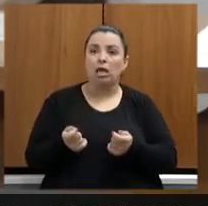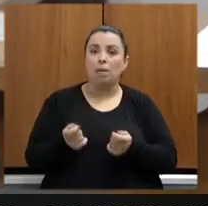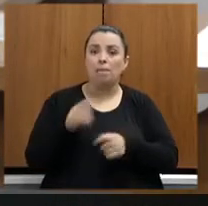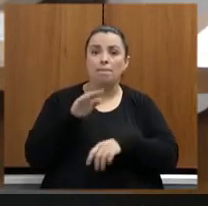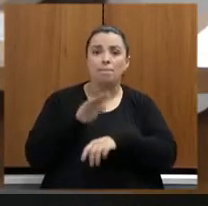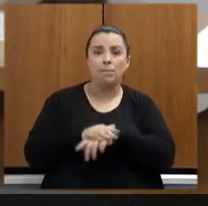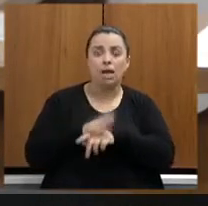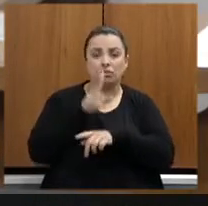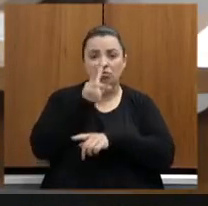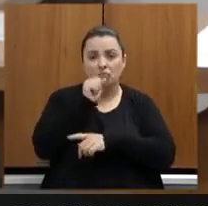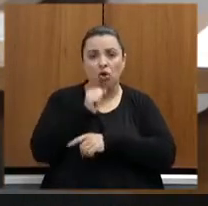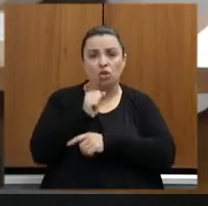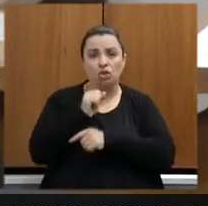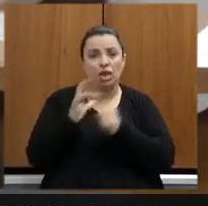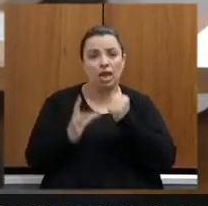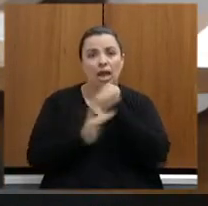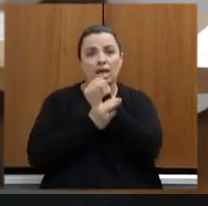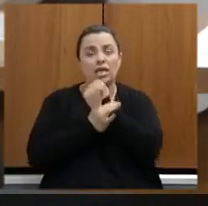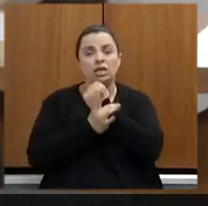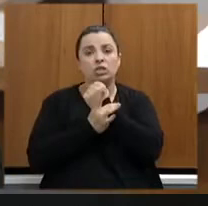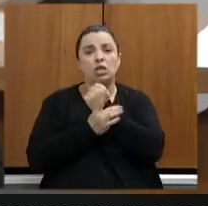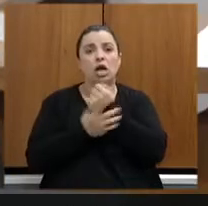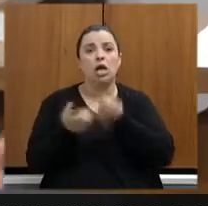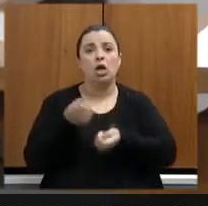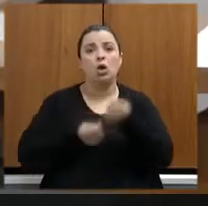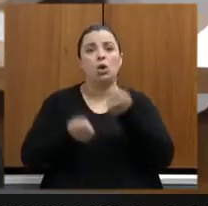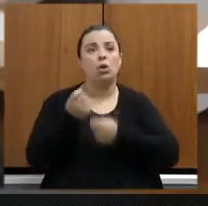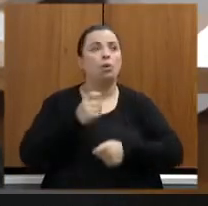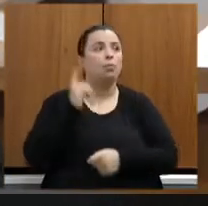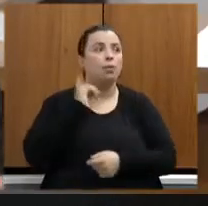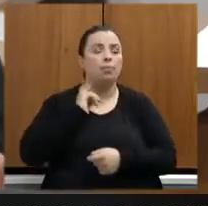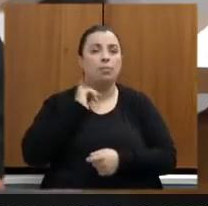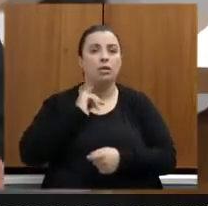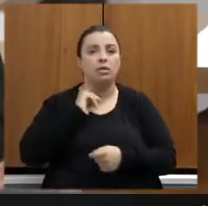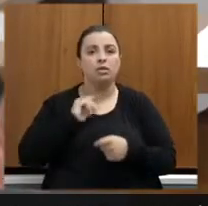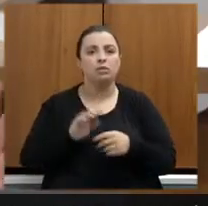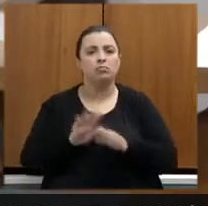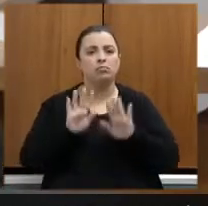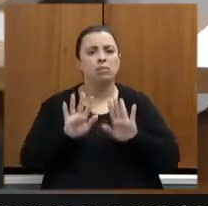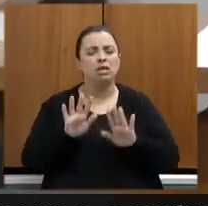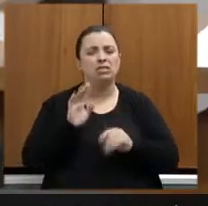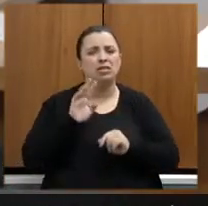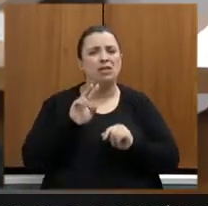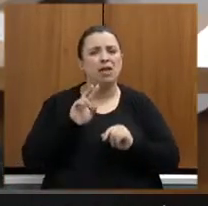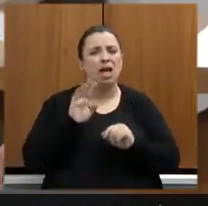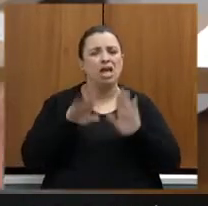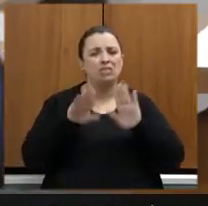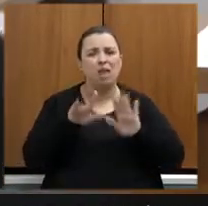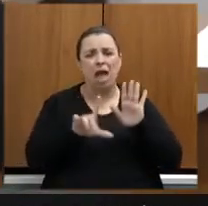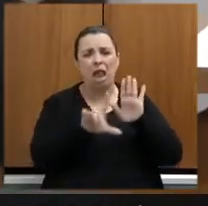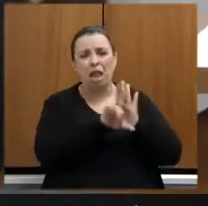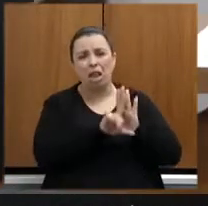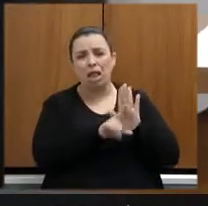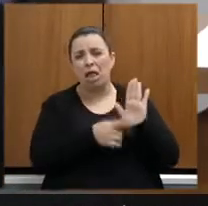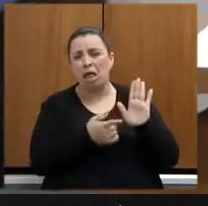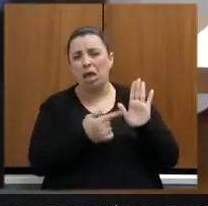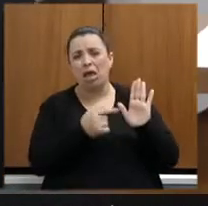pecuária e a gente vê que o produtor tem hora que ele fica travado é